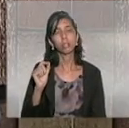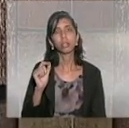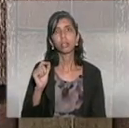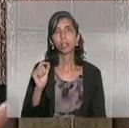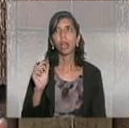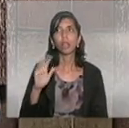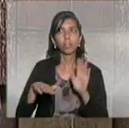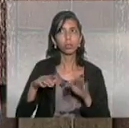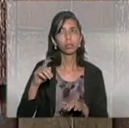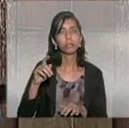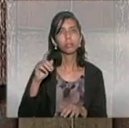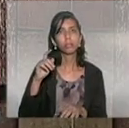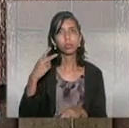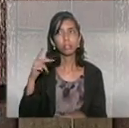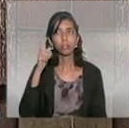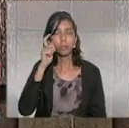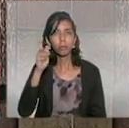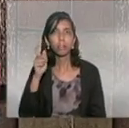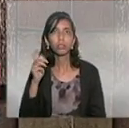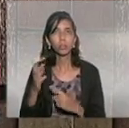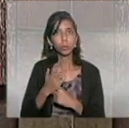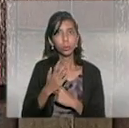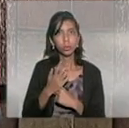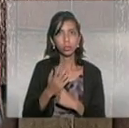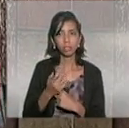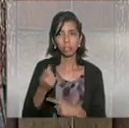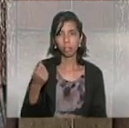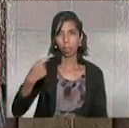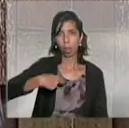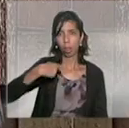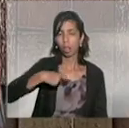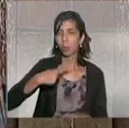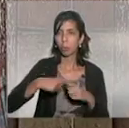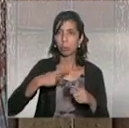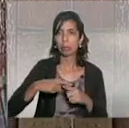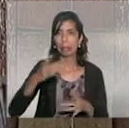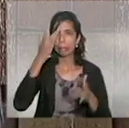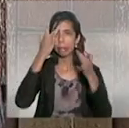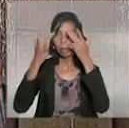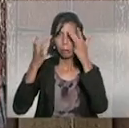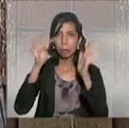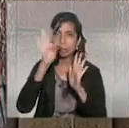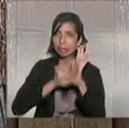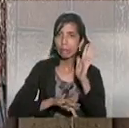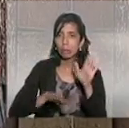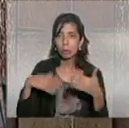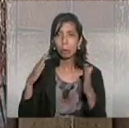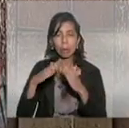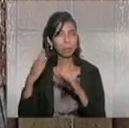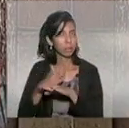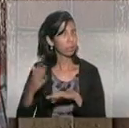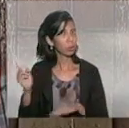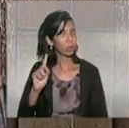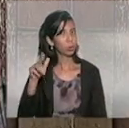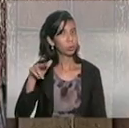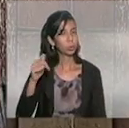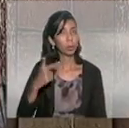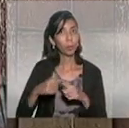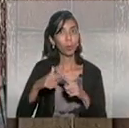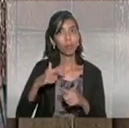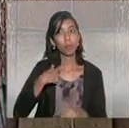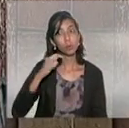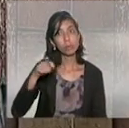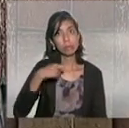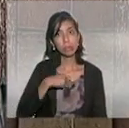atenção na intenção da direção da peça. Mas assim, ele jamais vai chamar a atenção porque eu não esqueci o texto, porque eu não decorei, porque eu não trabalhei em casa, isso nunca. Porque